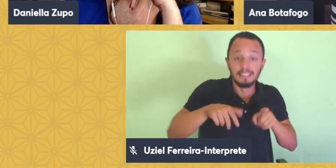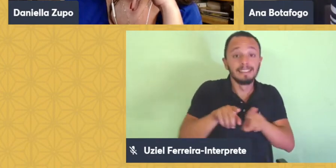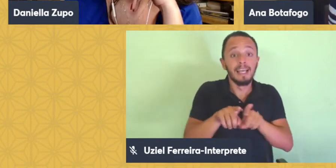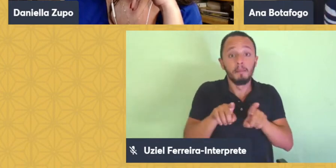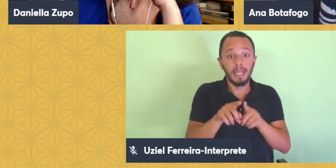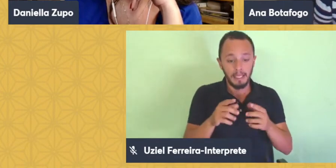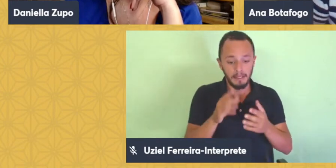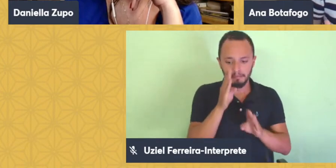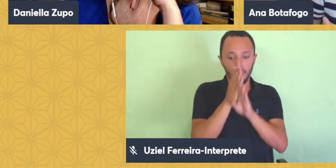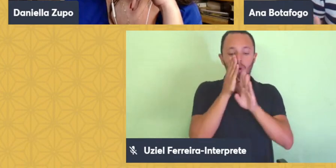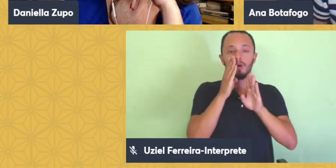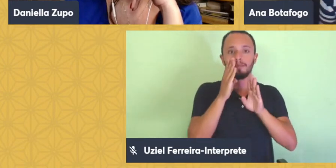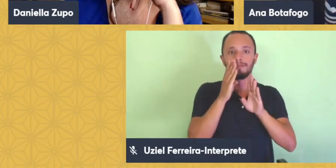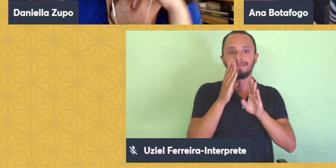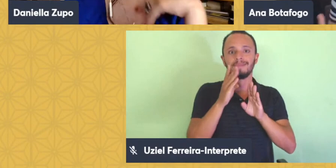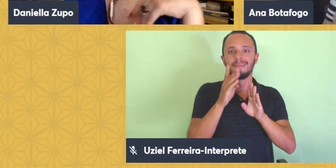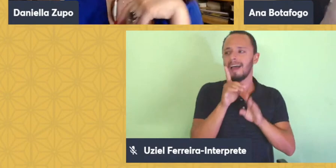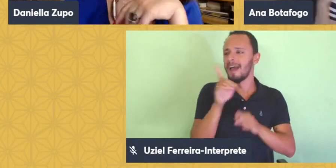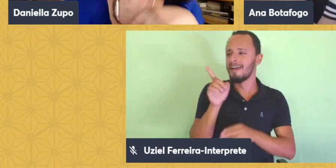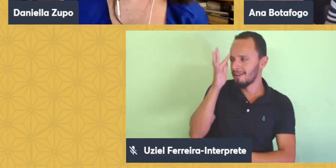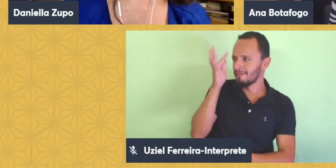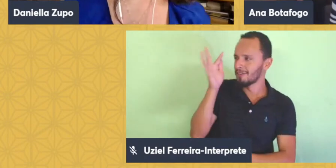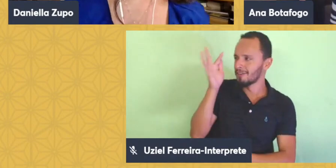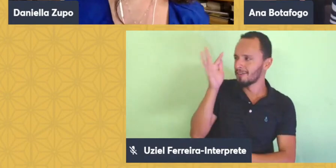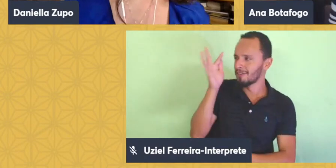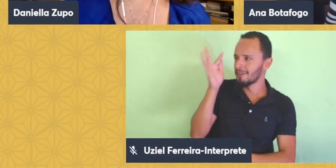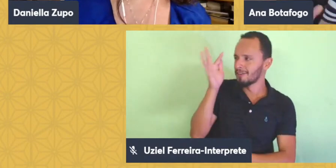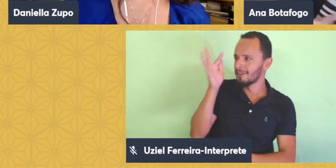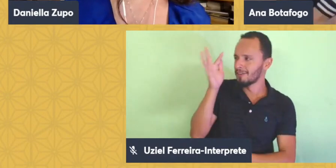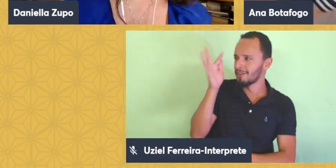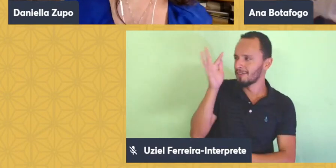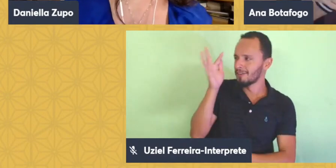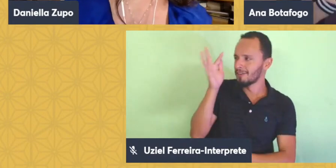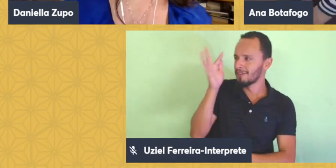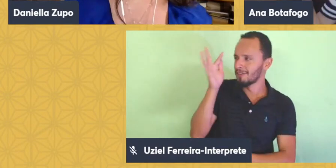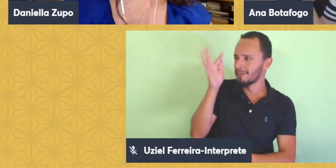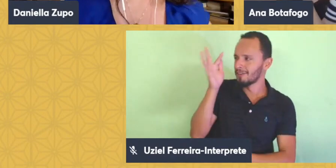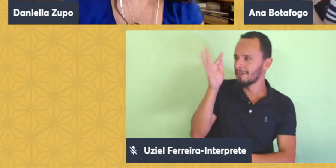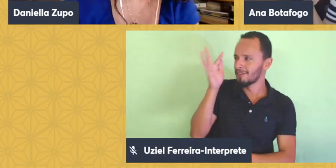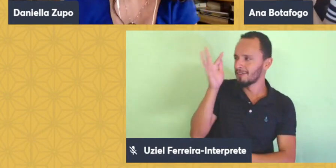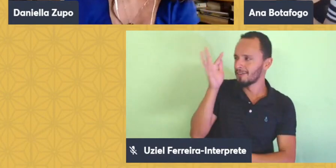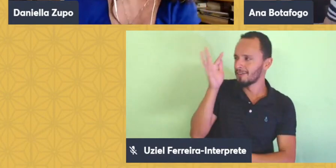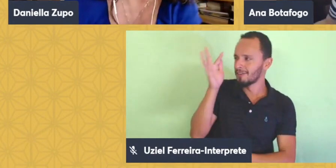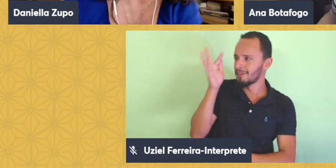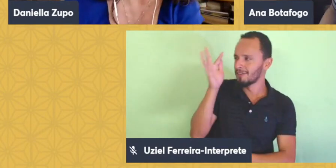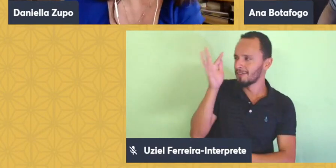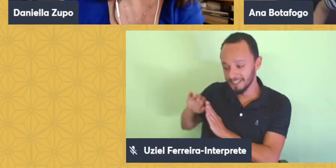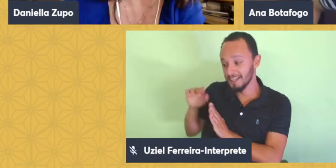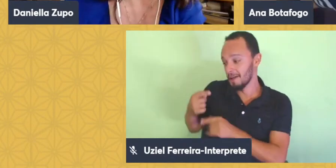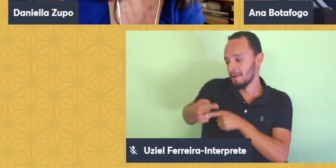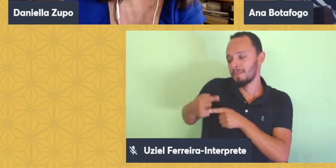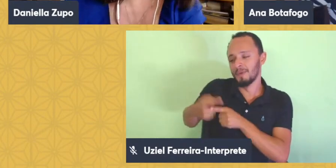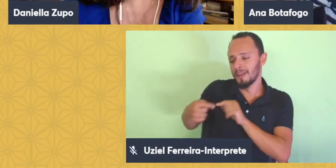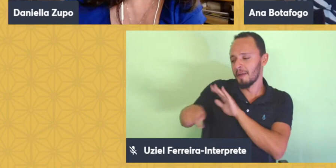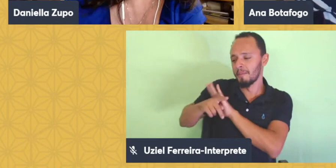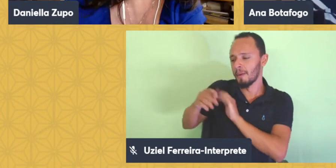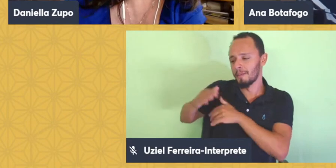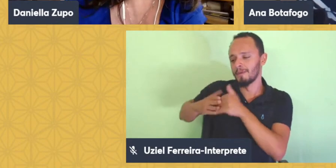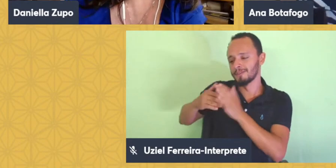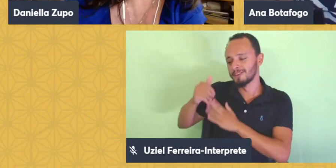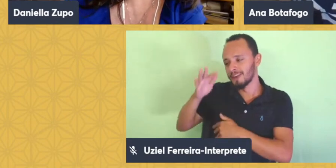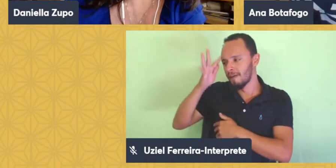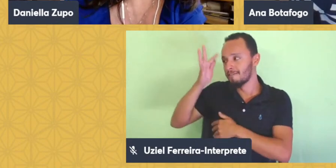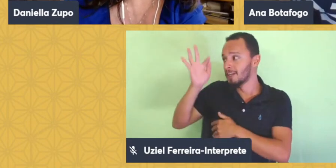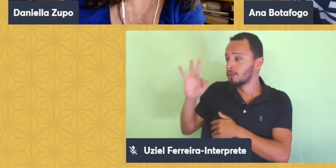filosófica é que eu vou deixar para os filósofos porque é inimaginável